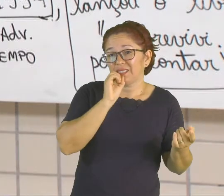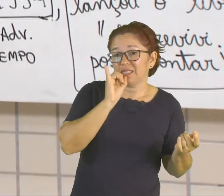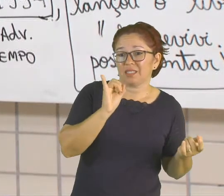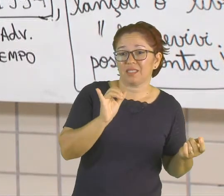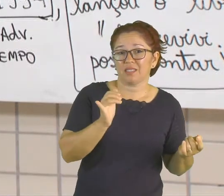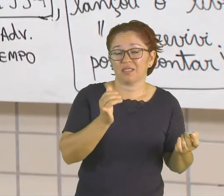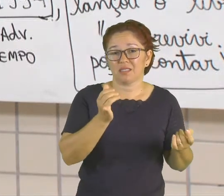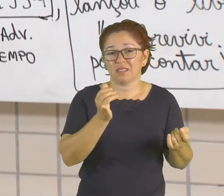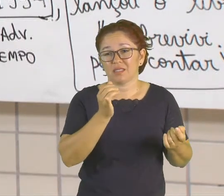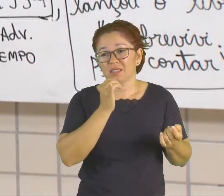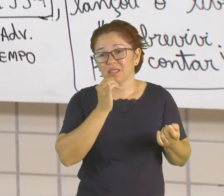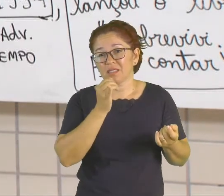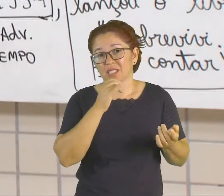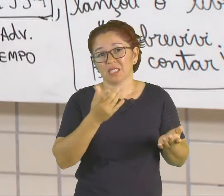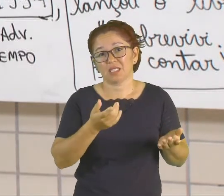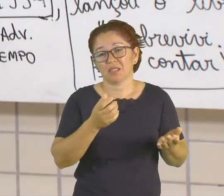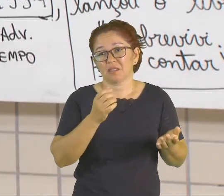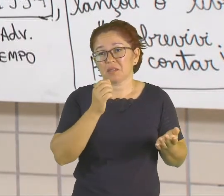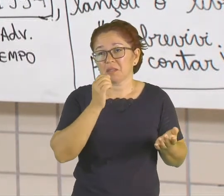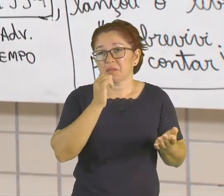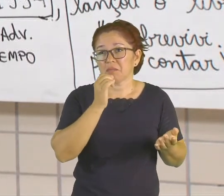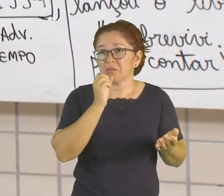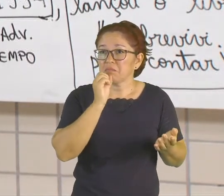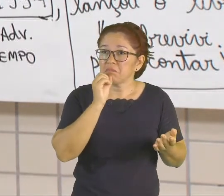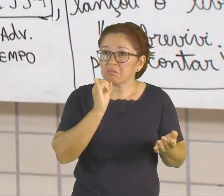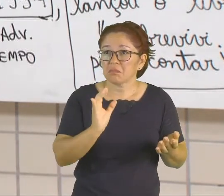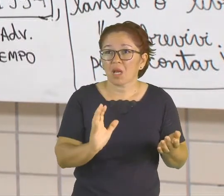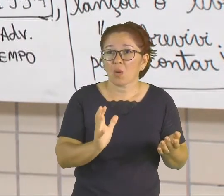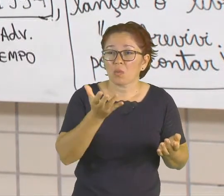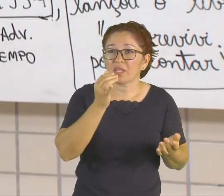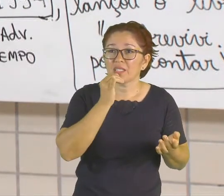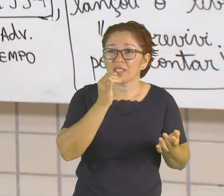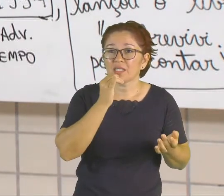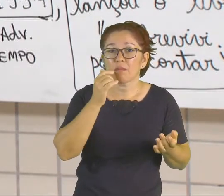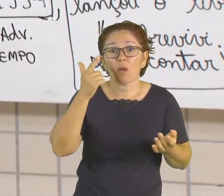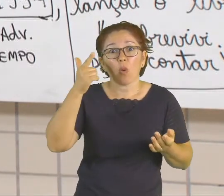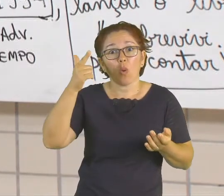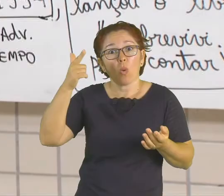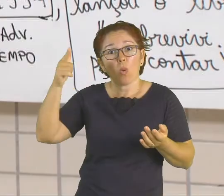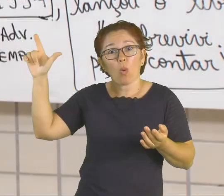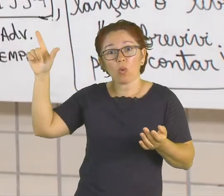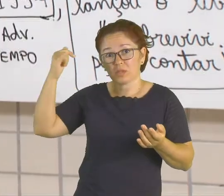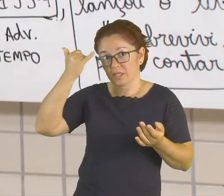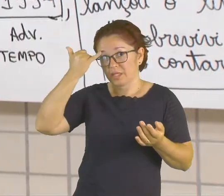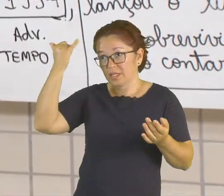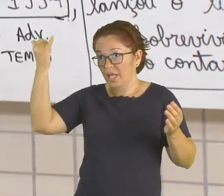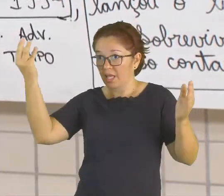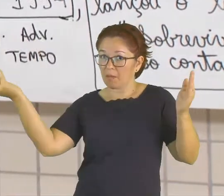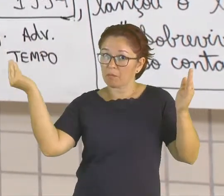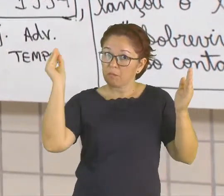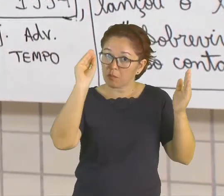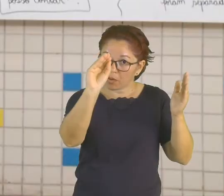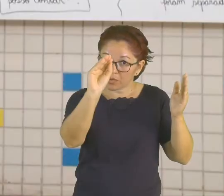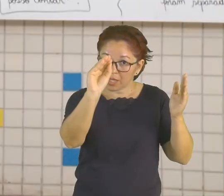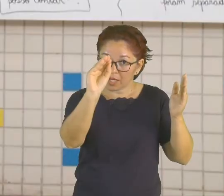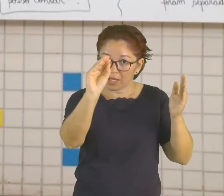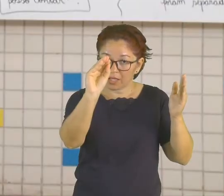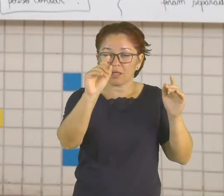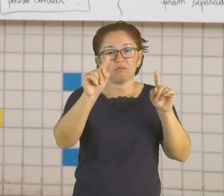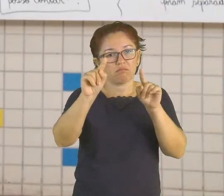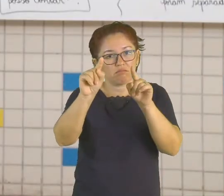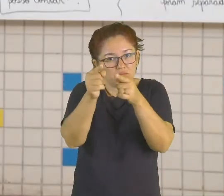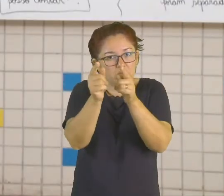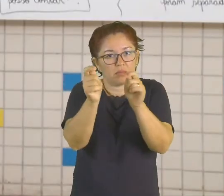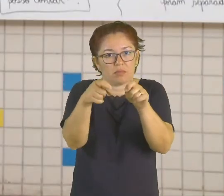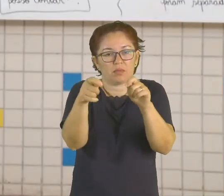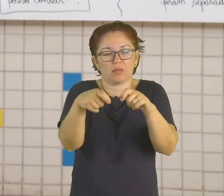de algum discurso dentro dessa oração, aí nós vamos usar a vírgula. Olha essa outra regra aí que diz, ó,